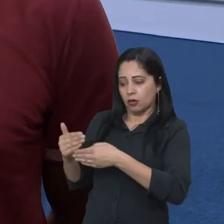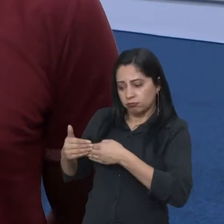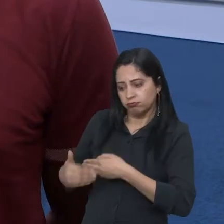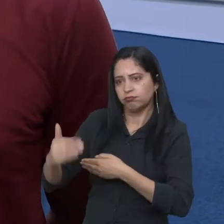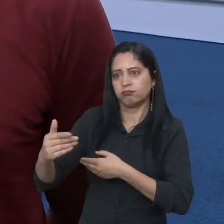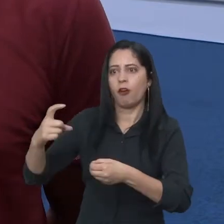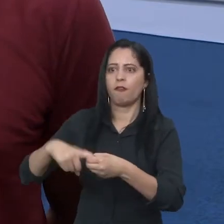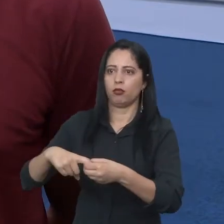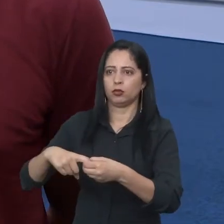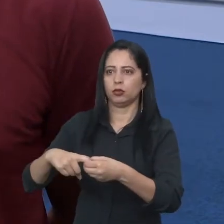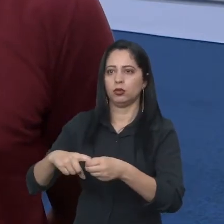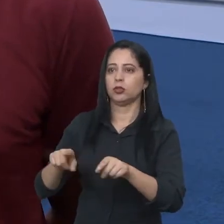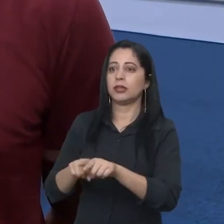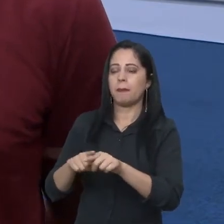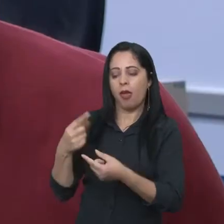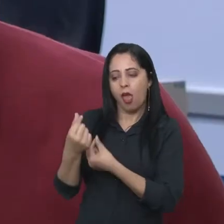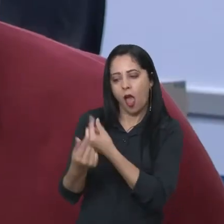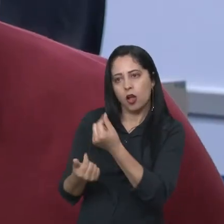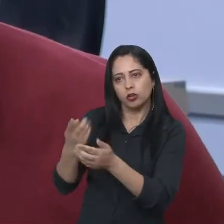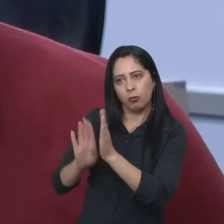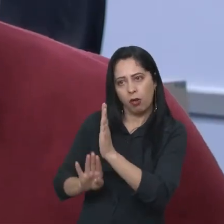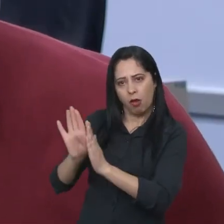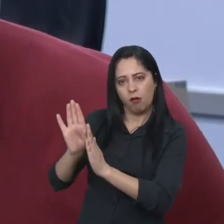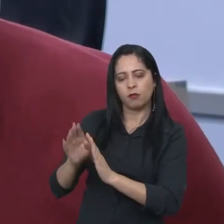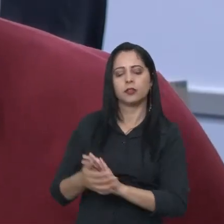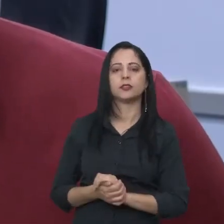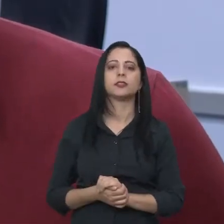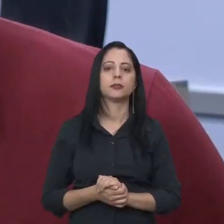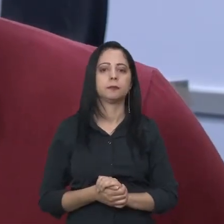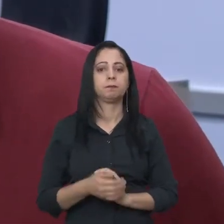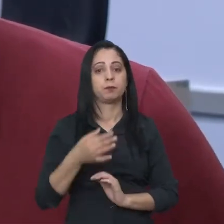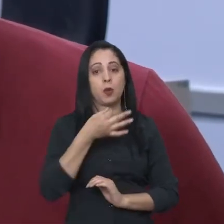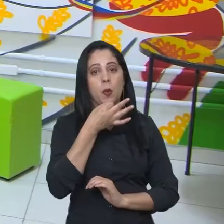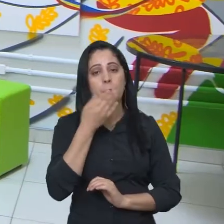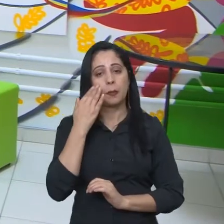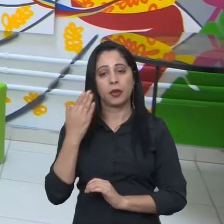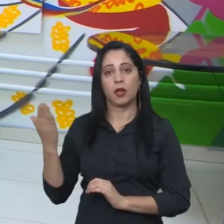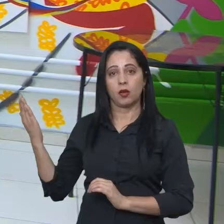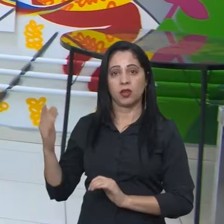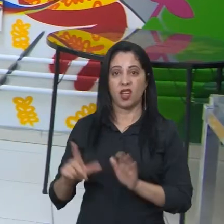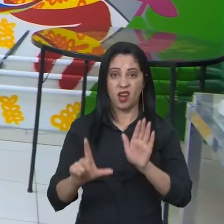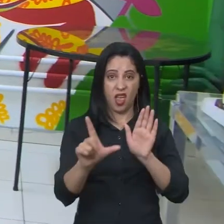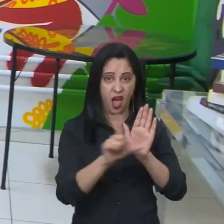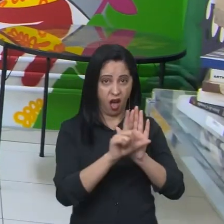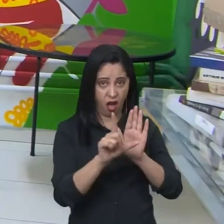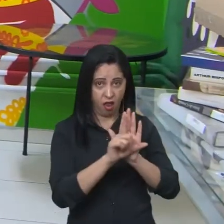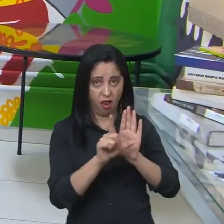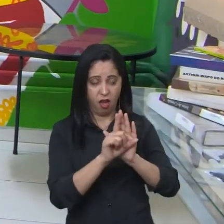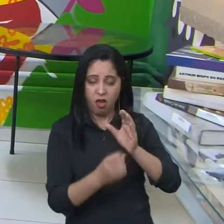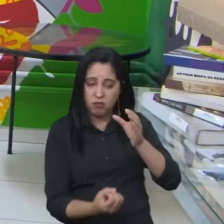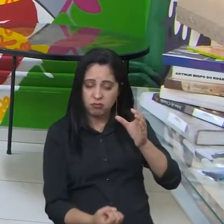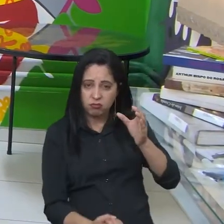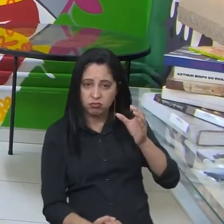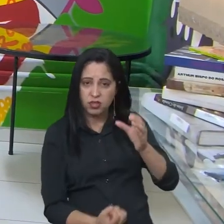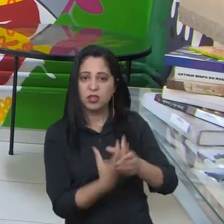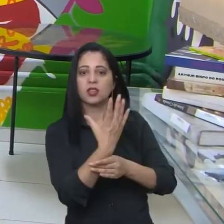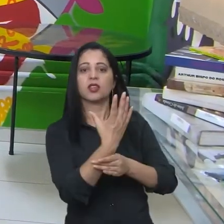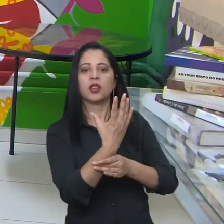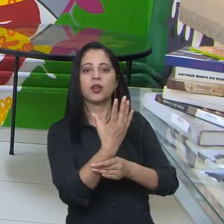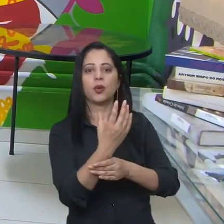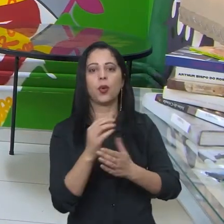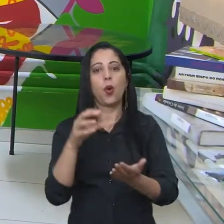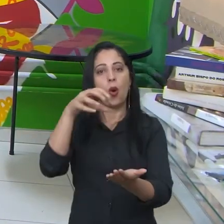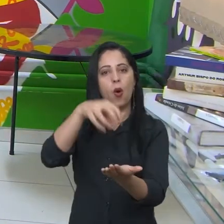A cultura em si também gera economia. O vereador Fabião Zagueiro, inclusive, foi autor da lei que deu origem ao Centro de